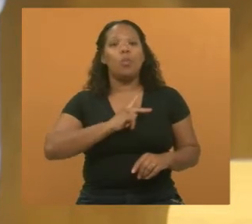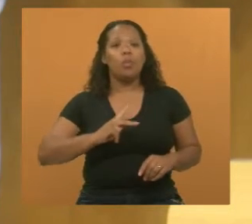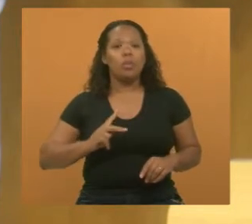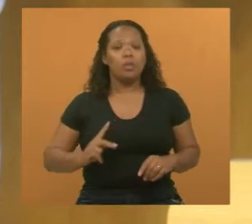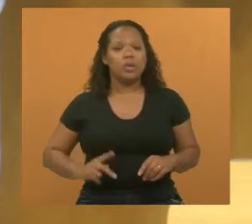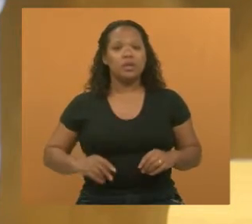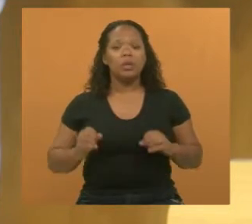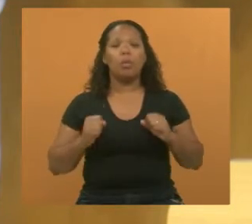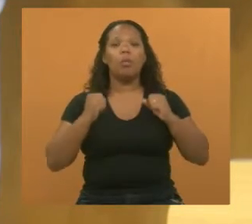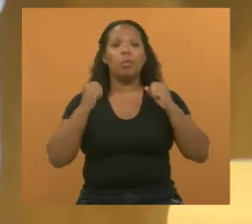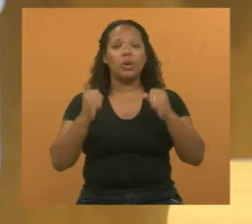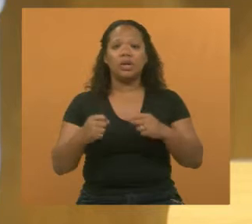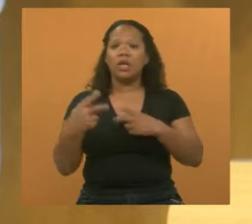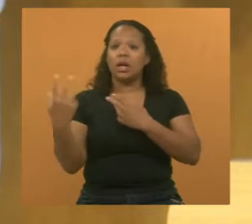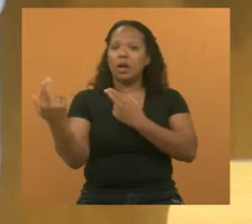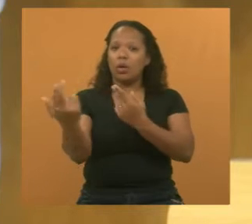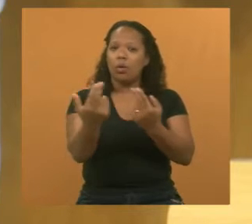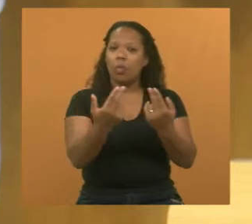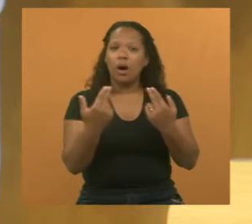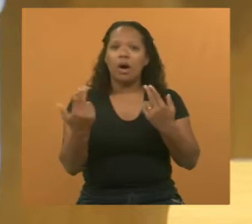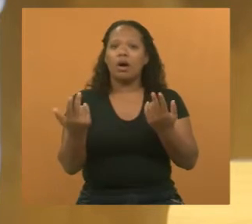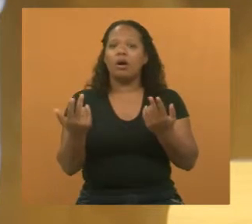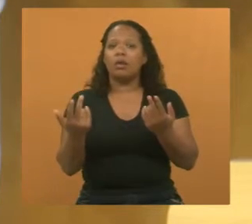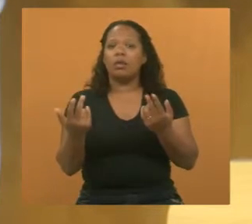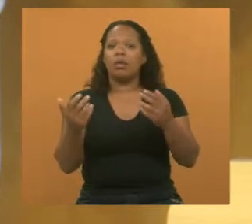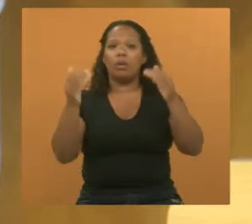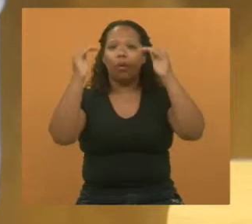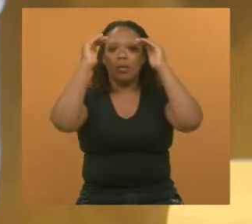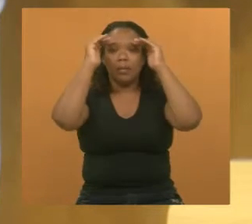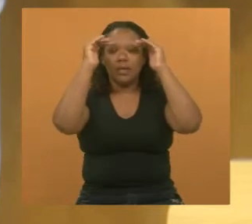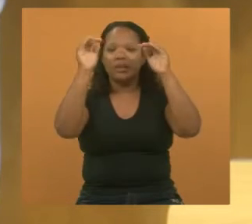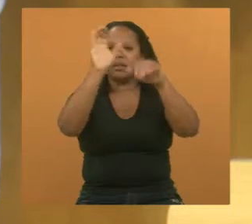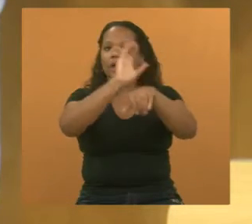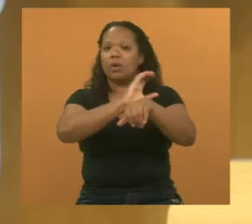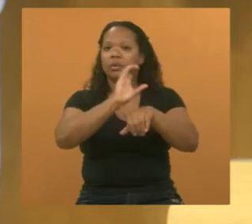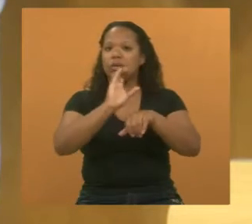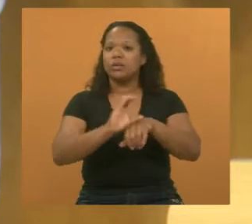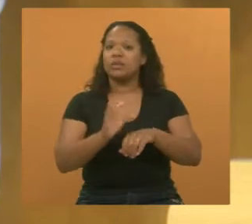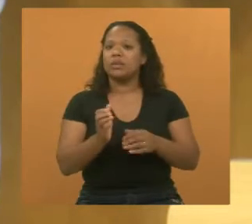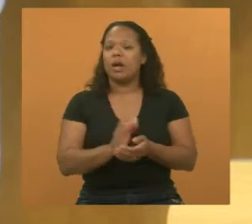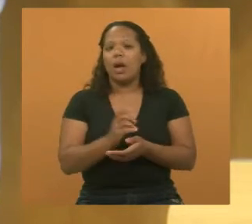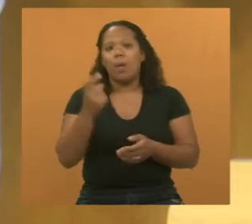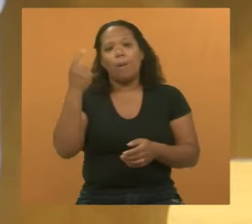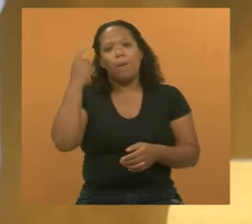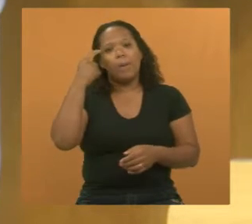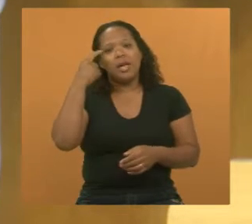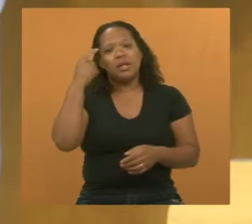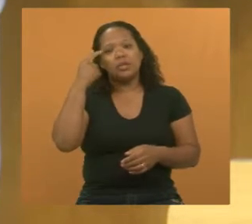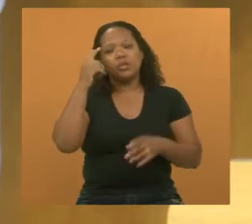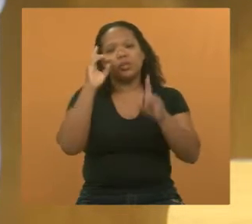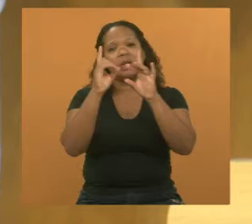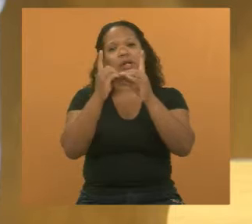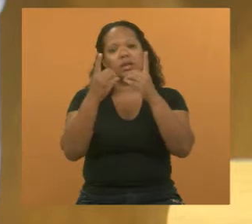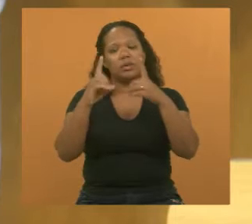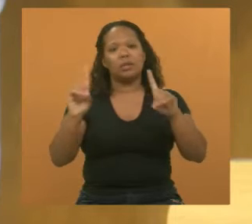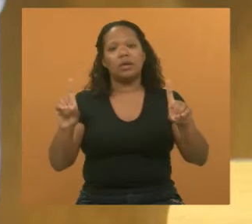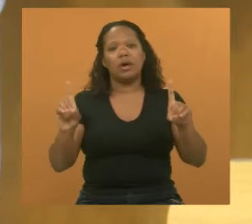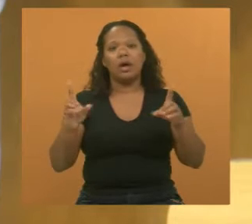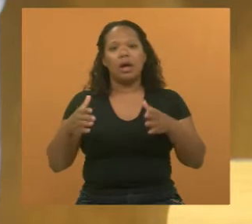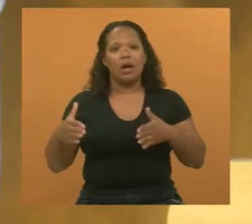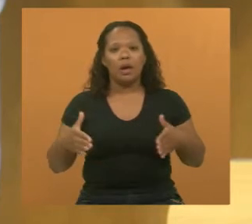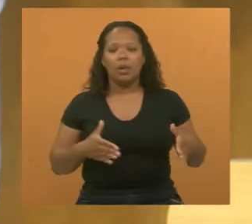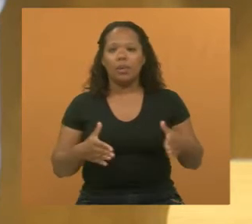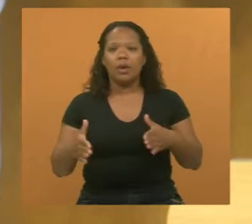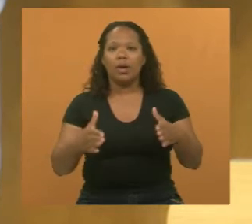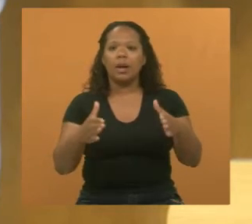como todos nós brasileiros temos, de fazer cumprir a Constituição. Então eu penso que a democracia é o caminho que o